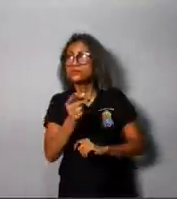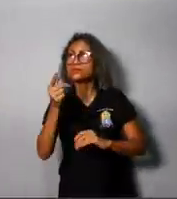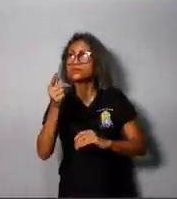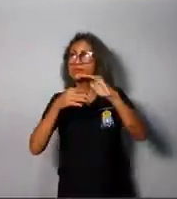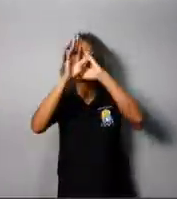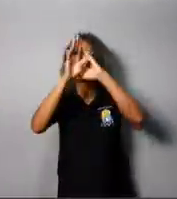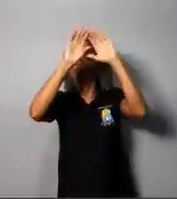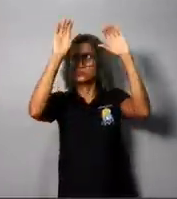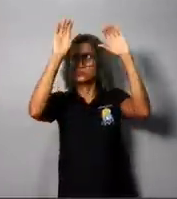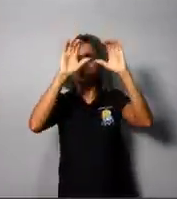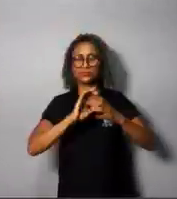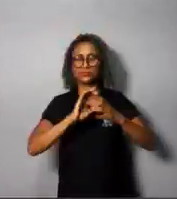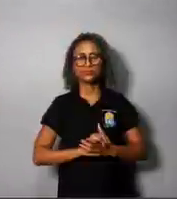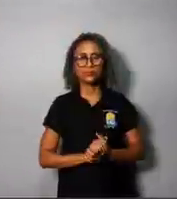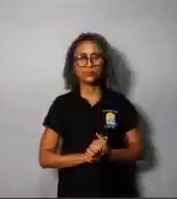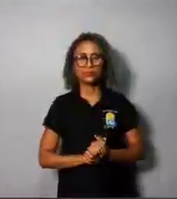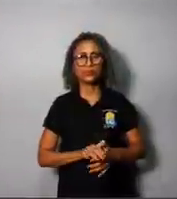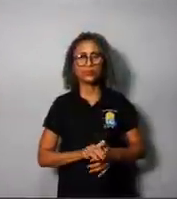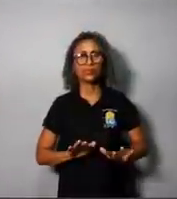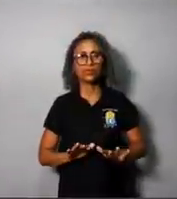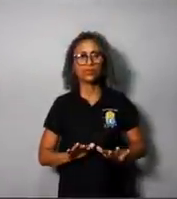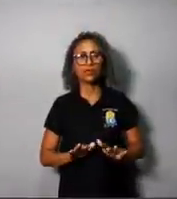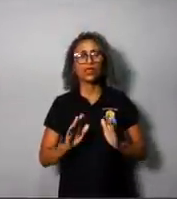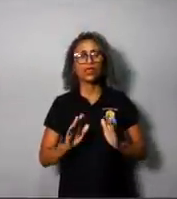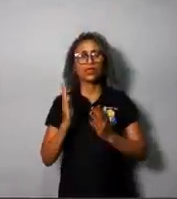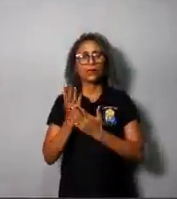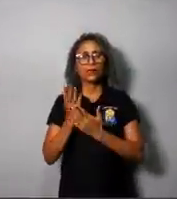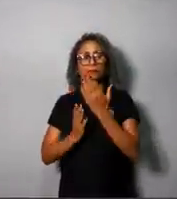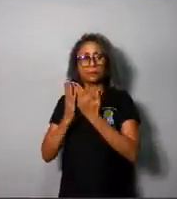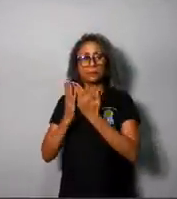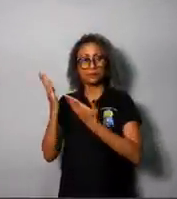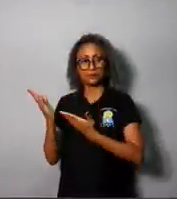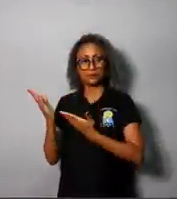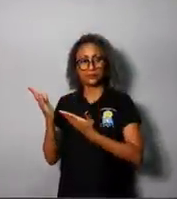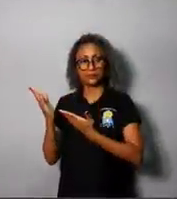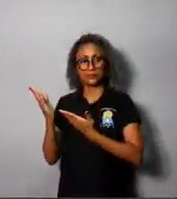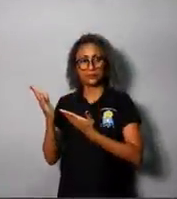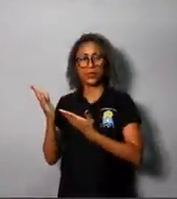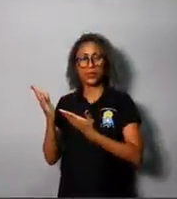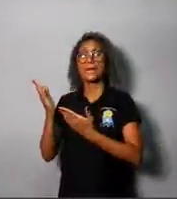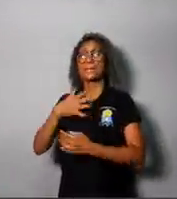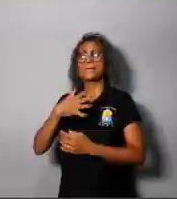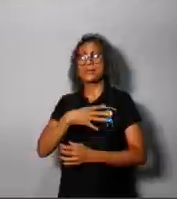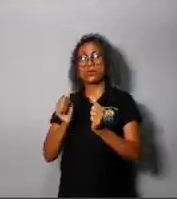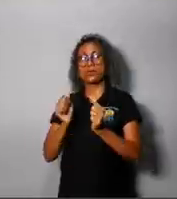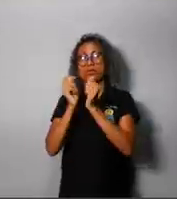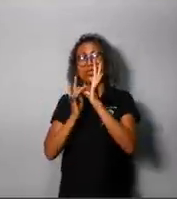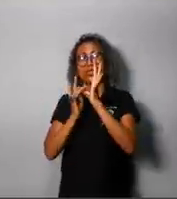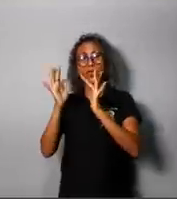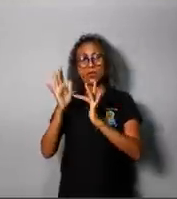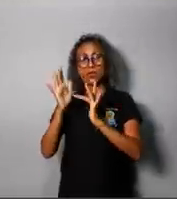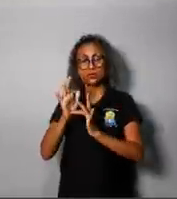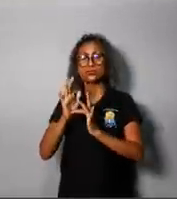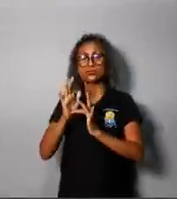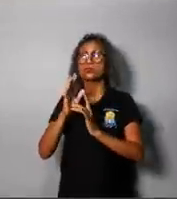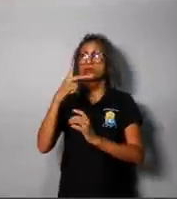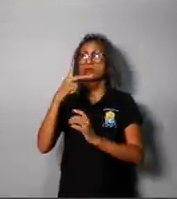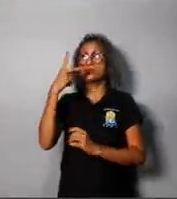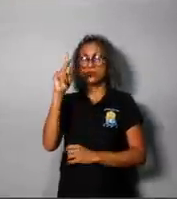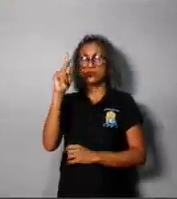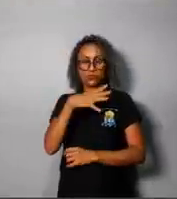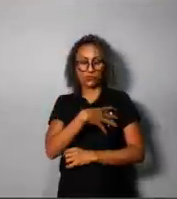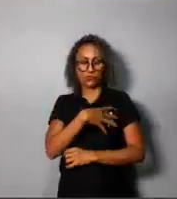Cristo, com Cristo, em Cristo, a vós, Deus Pai